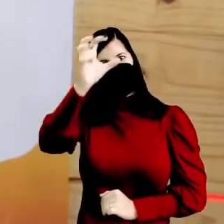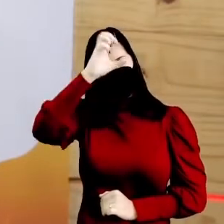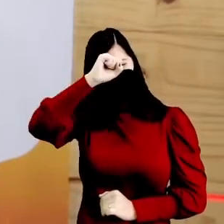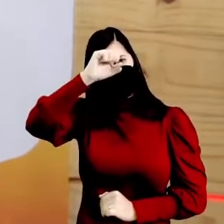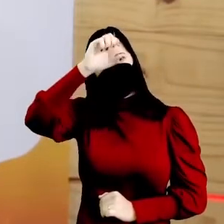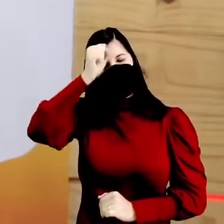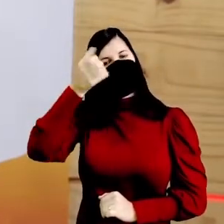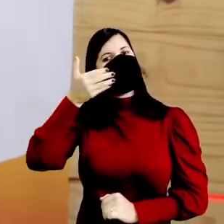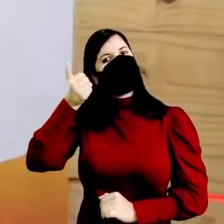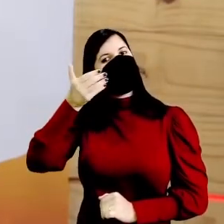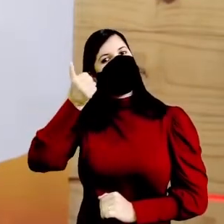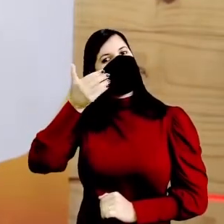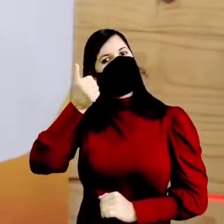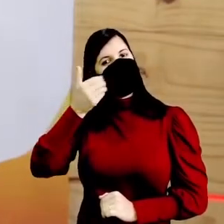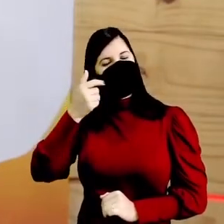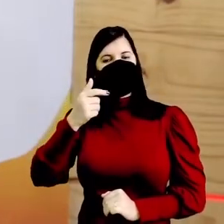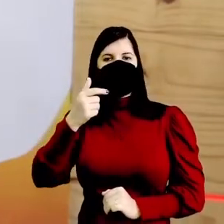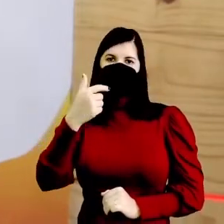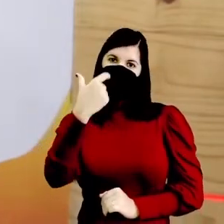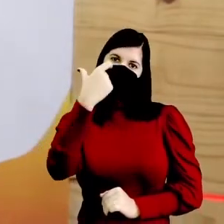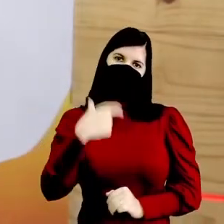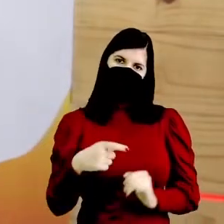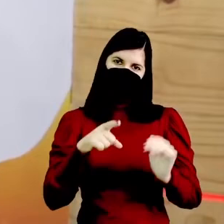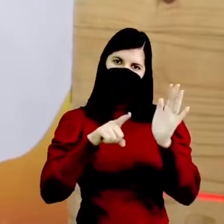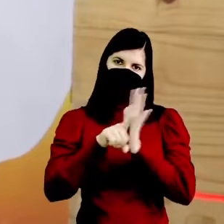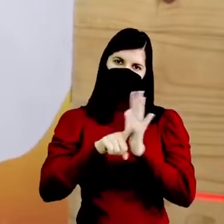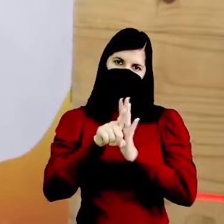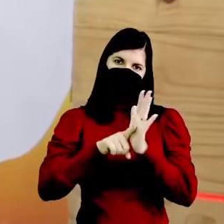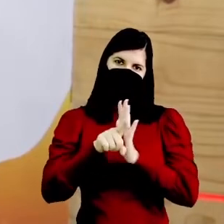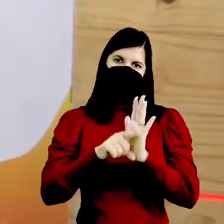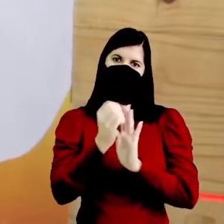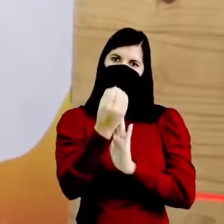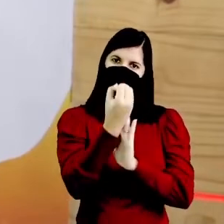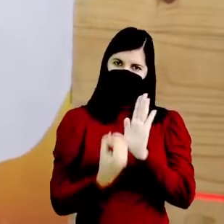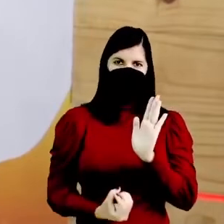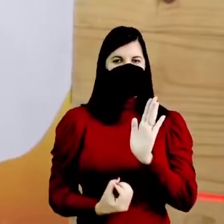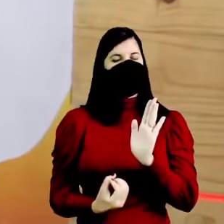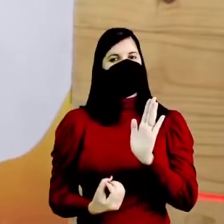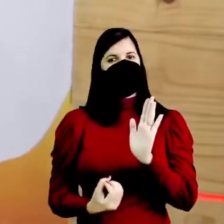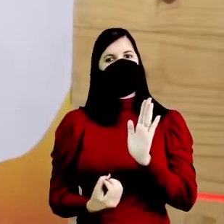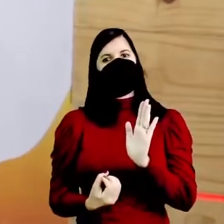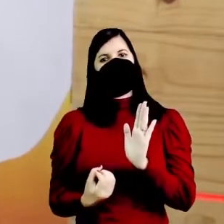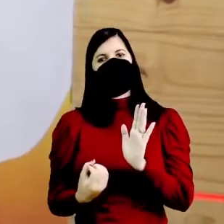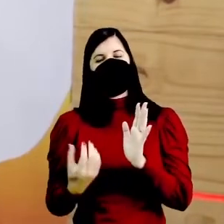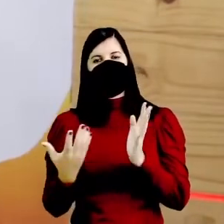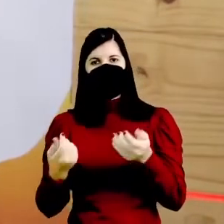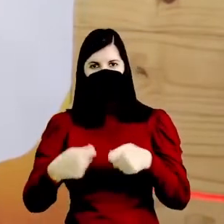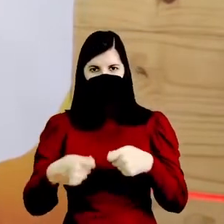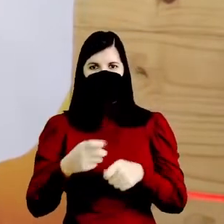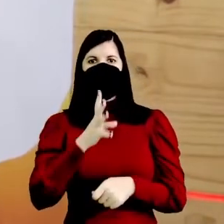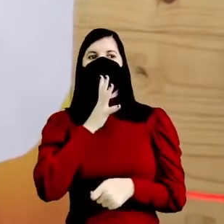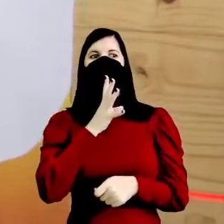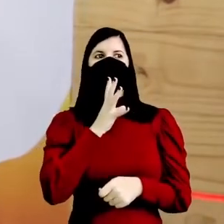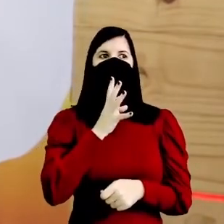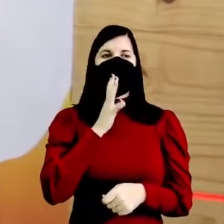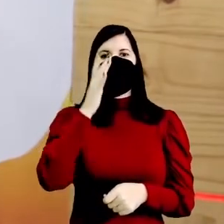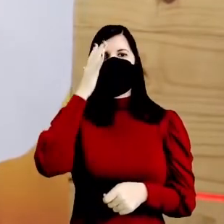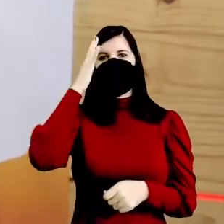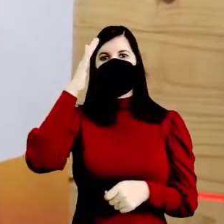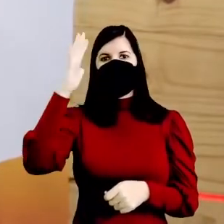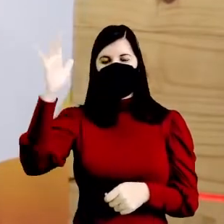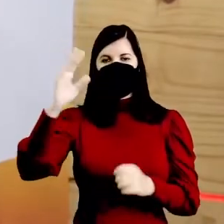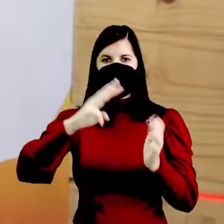gente é um buscador, pesquisador oficial. Corre não, tá? Já fica ligeiro nessa ideia. Então, a gente precisa conhecer os teóricos,